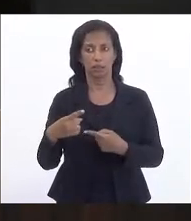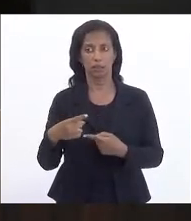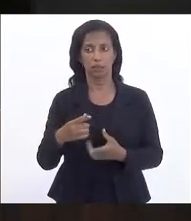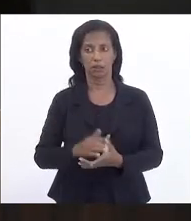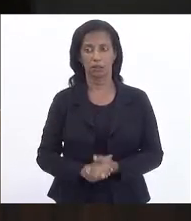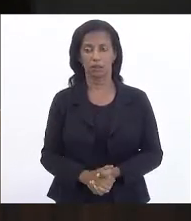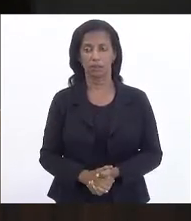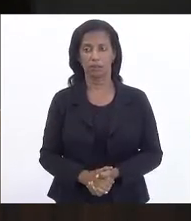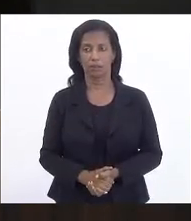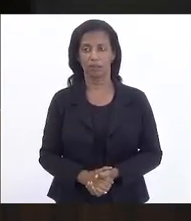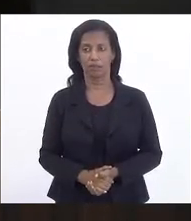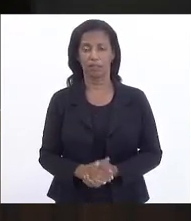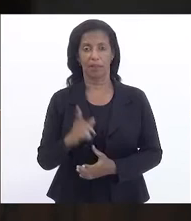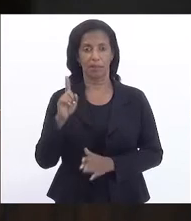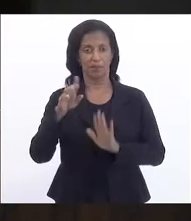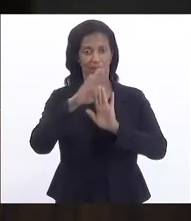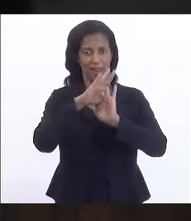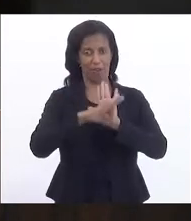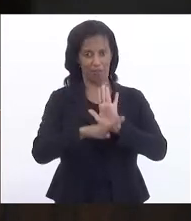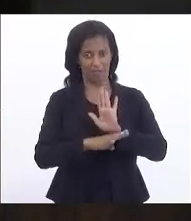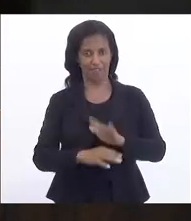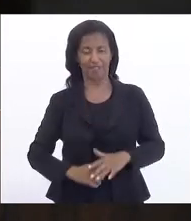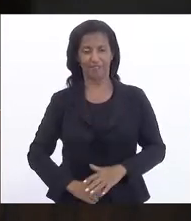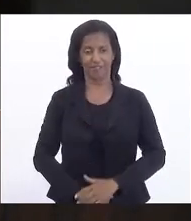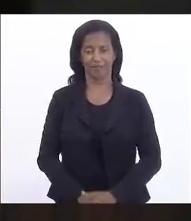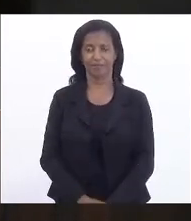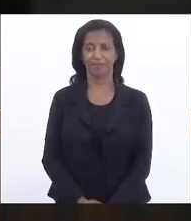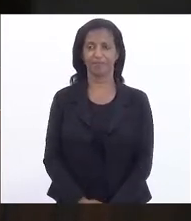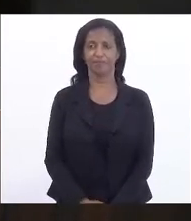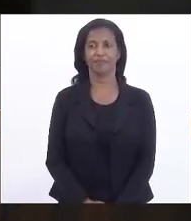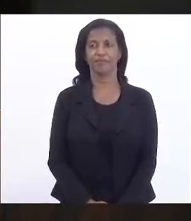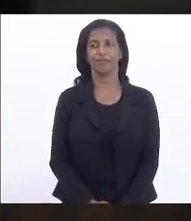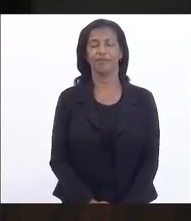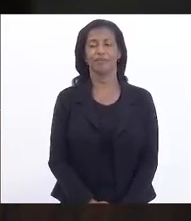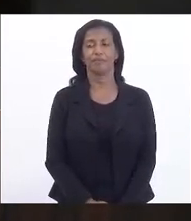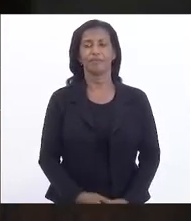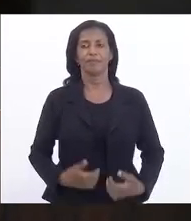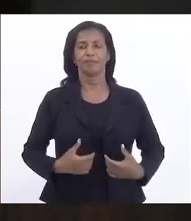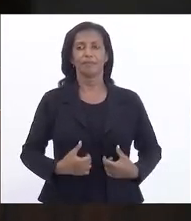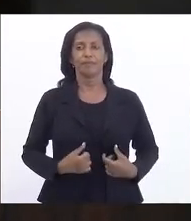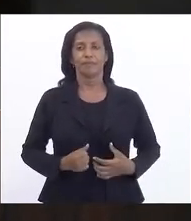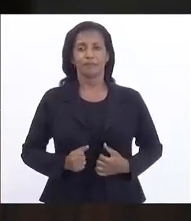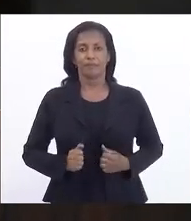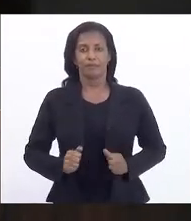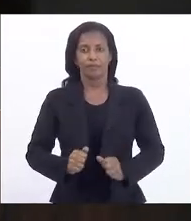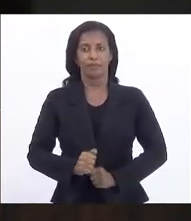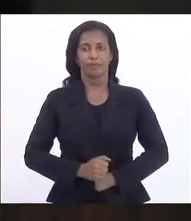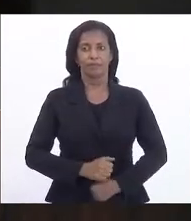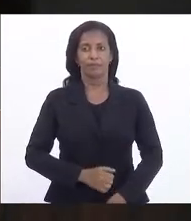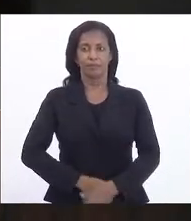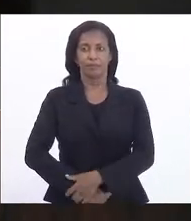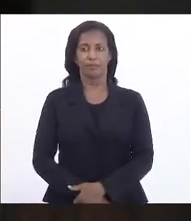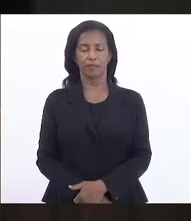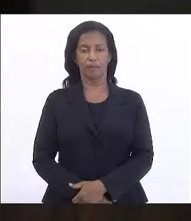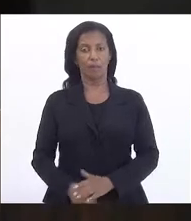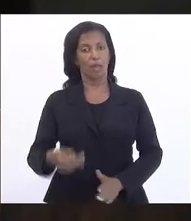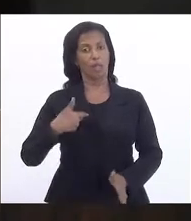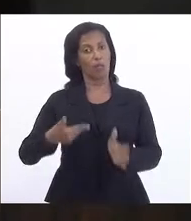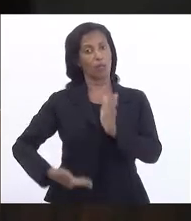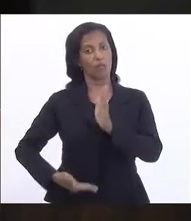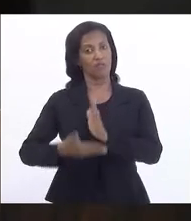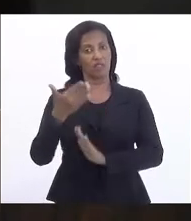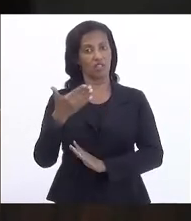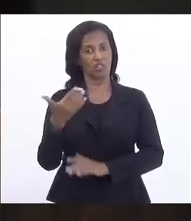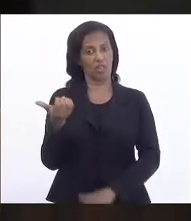pelas pelas pela ordem eu o Flávio eu vou precisar pegar um voo às 18 horas